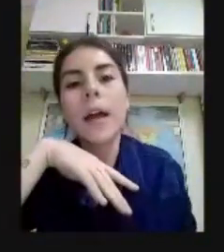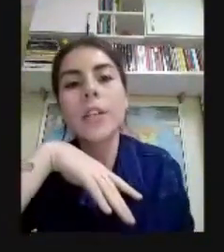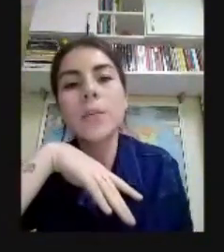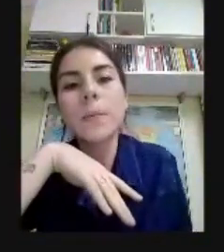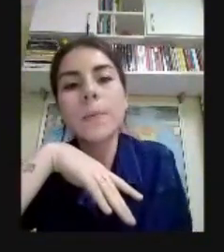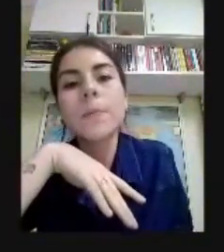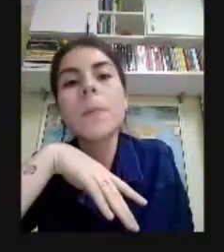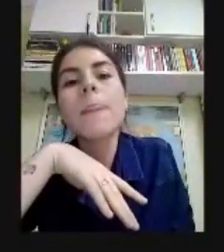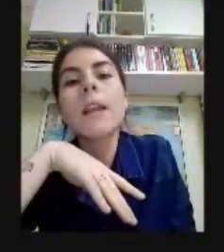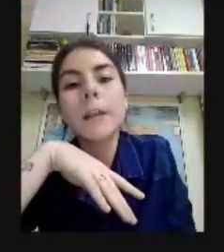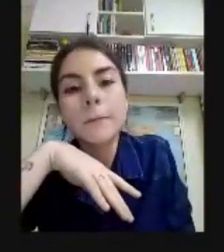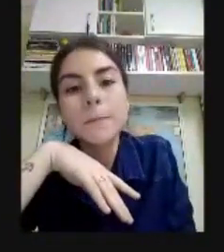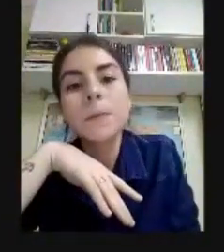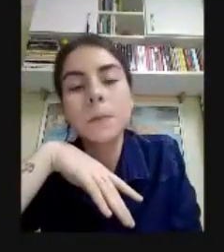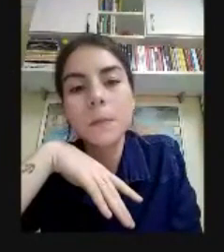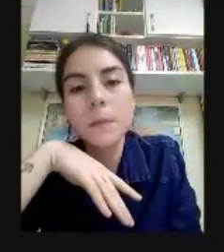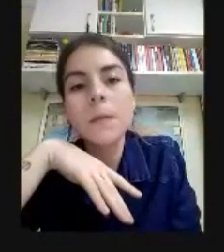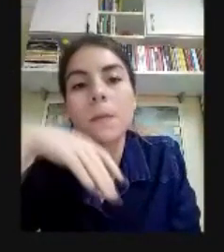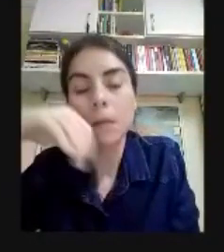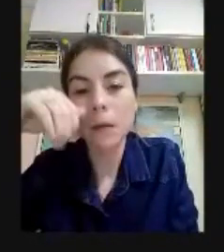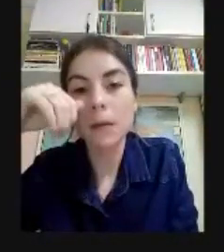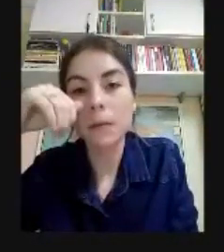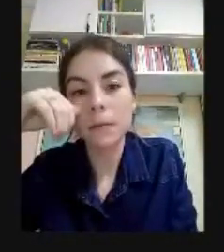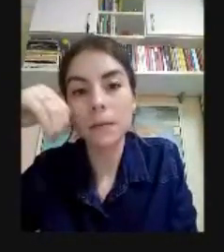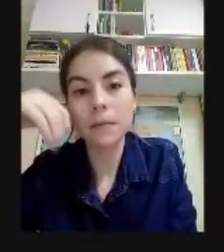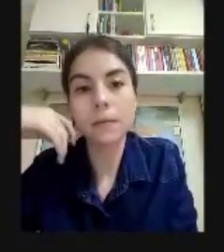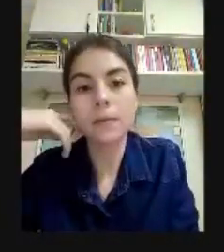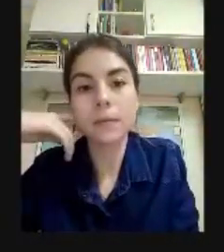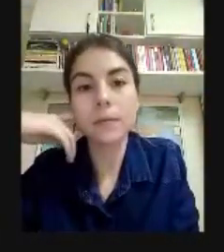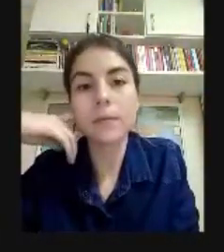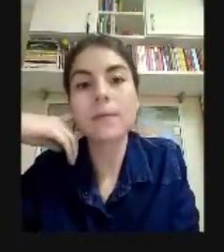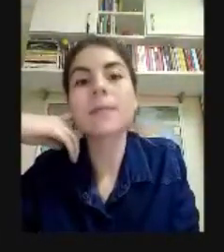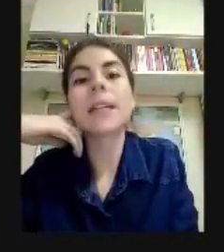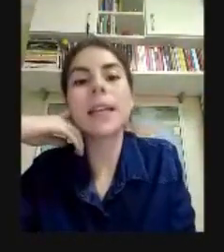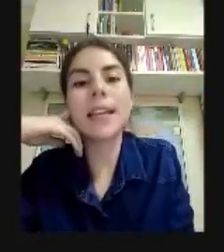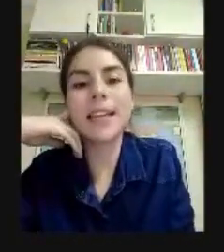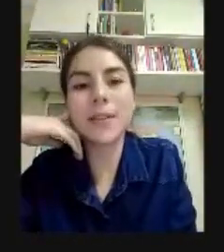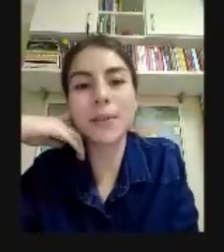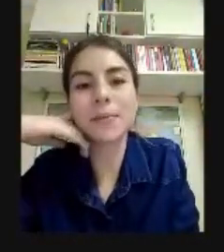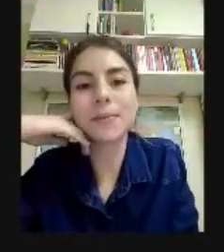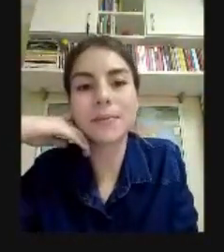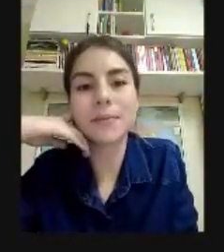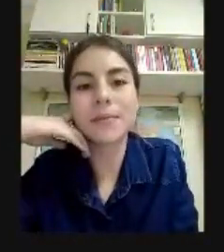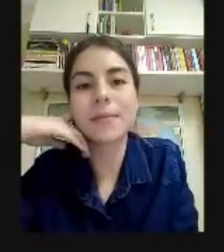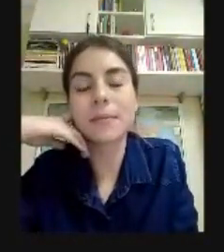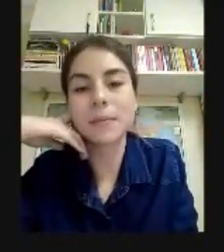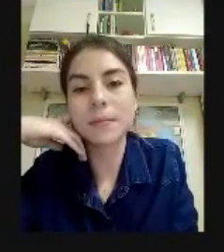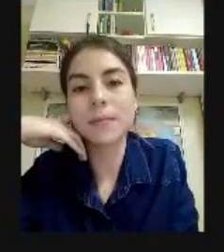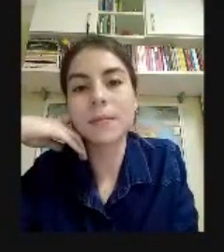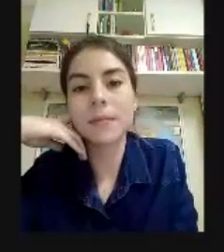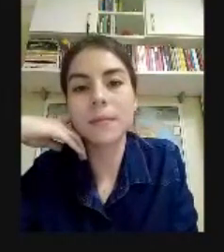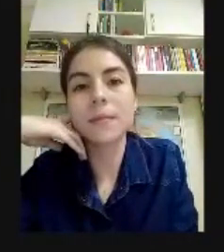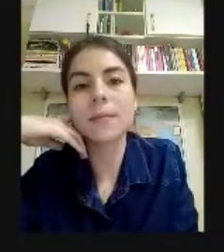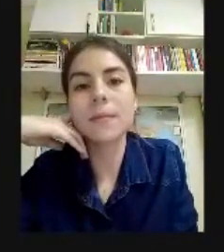elas agem neto vai sentar lhe disse tu falou bem pausado e aí deu deu para ver bem o seu trabalho de consciência